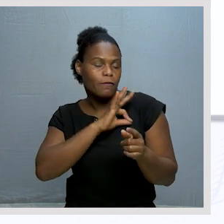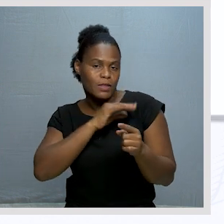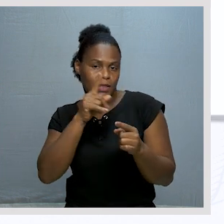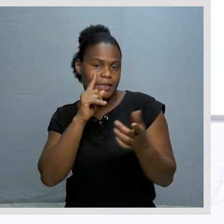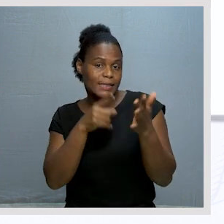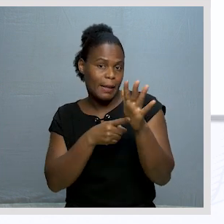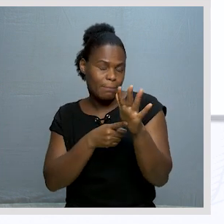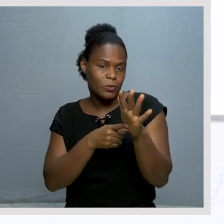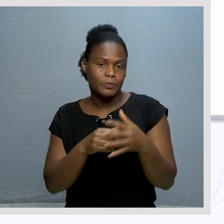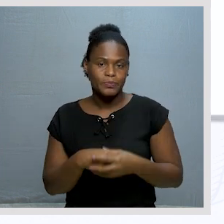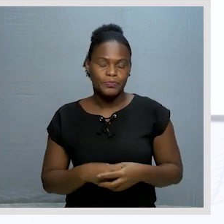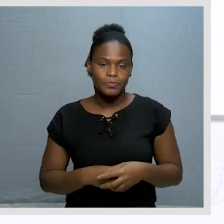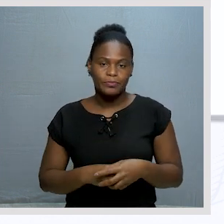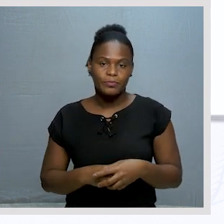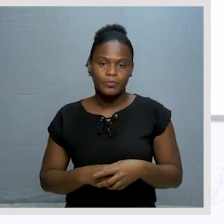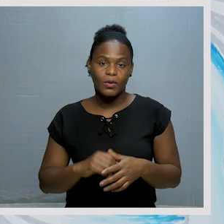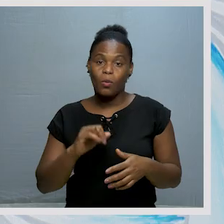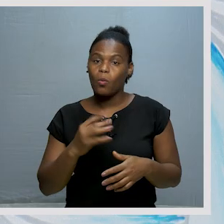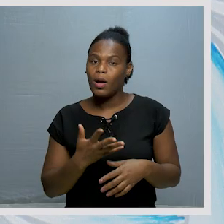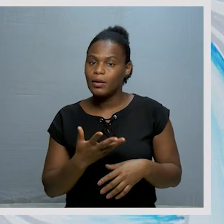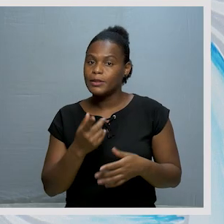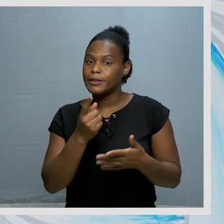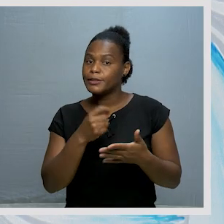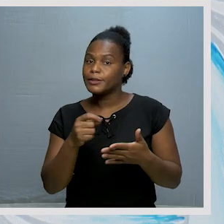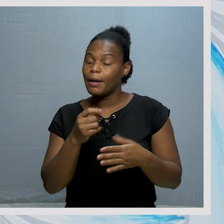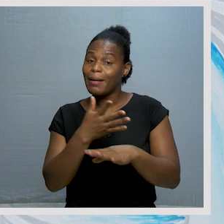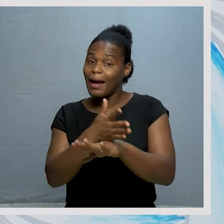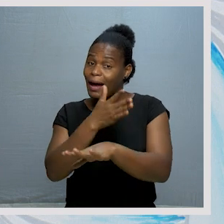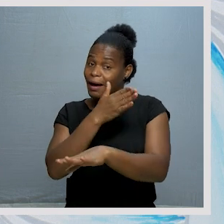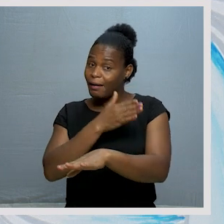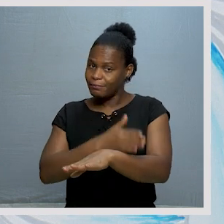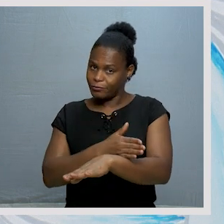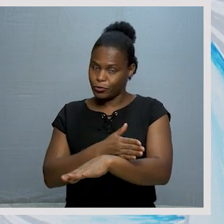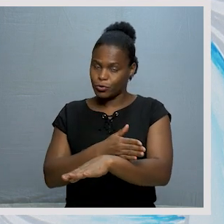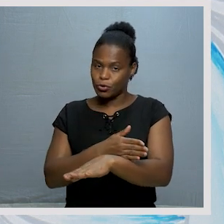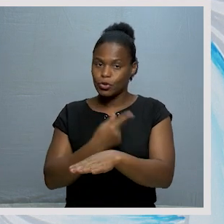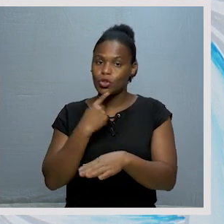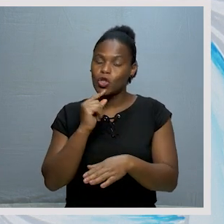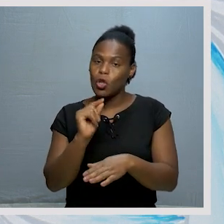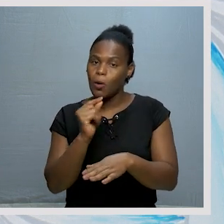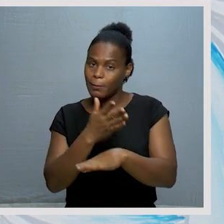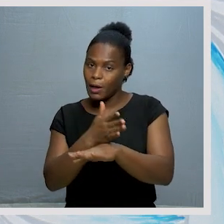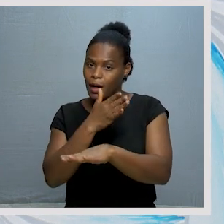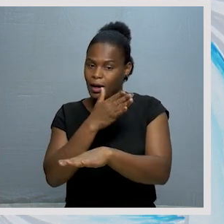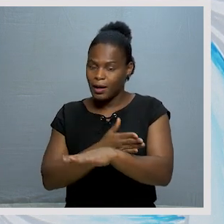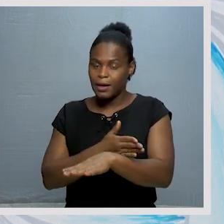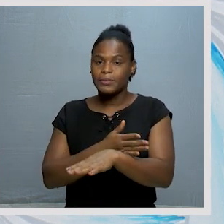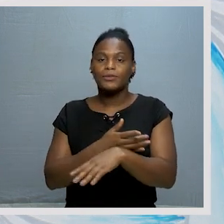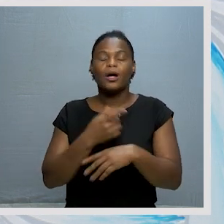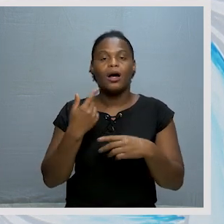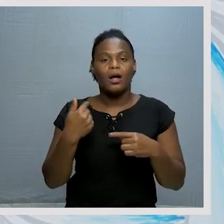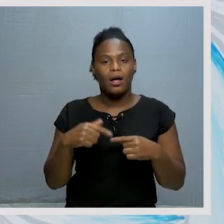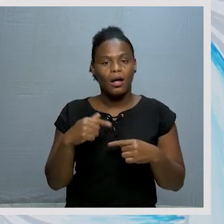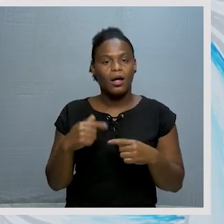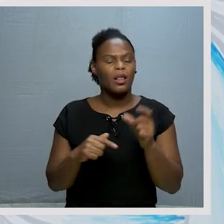quando for antecedido, ou seja, que ocorre antes, quando antes desse nome